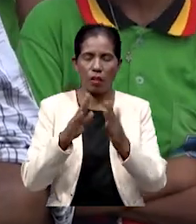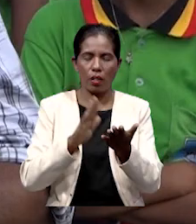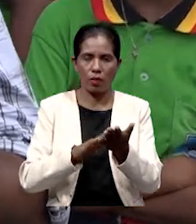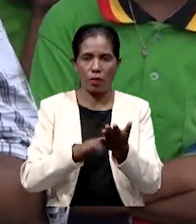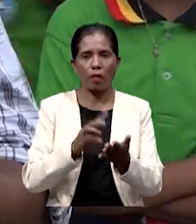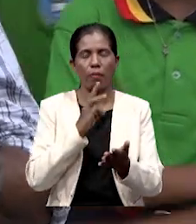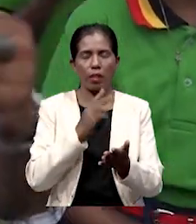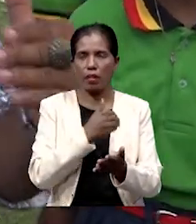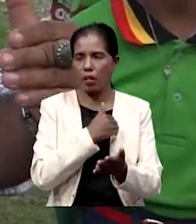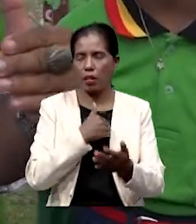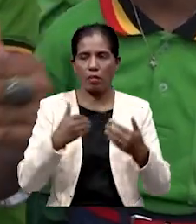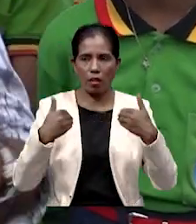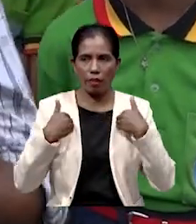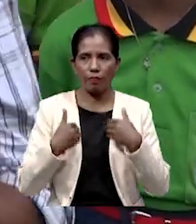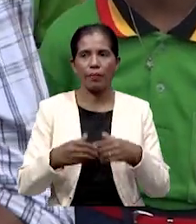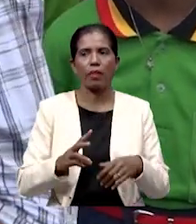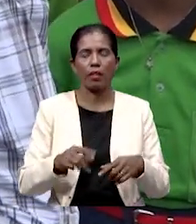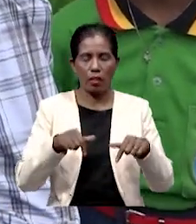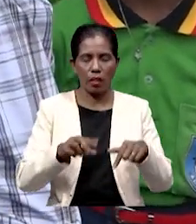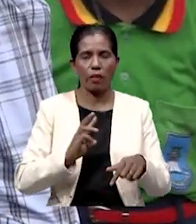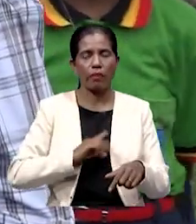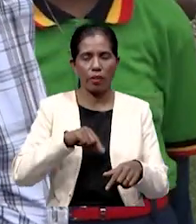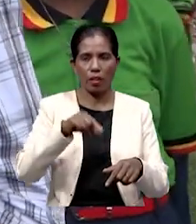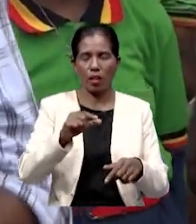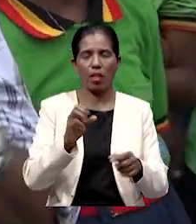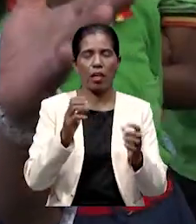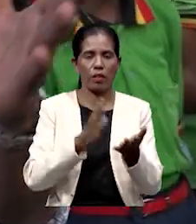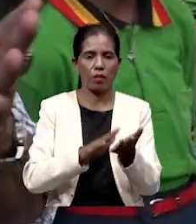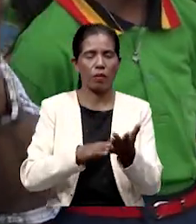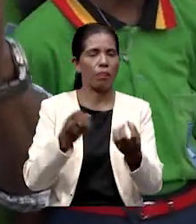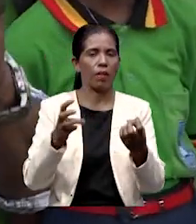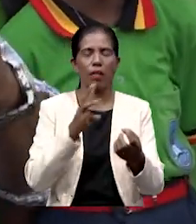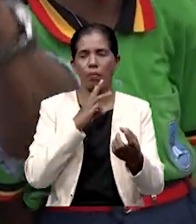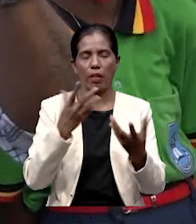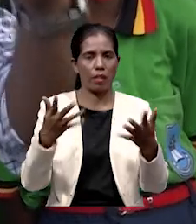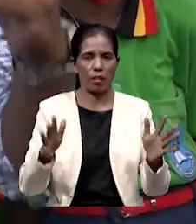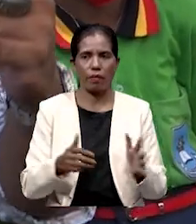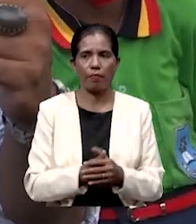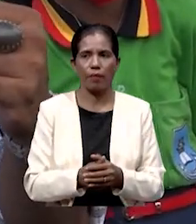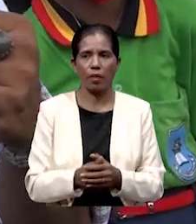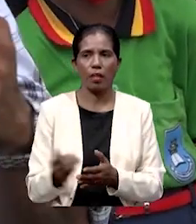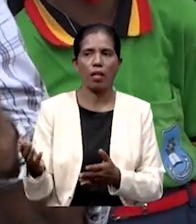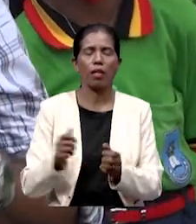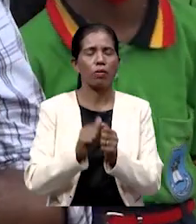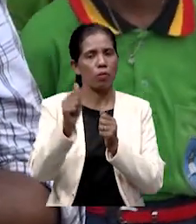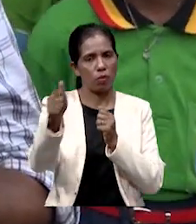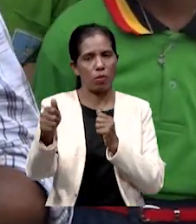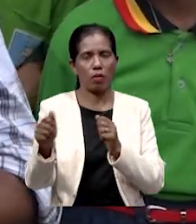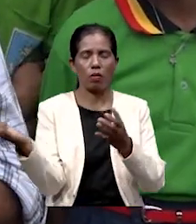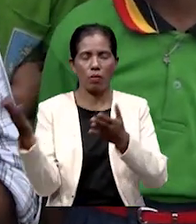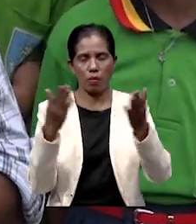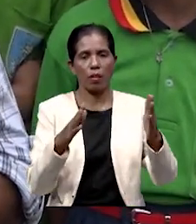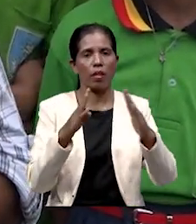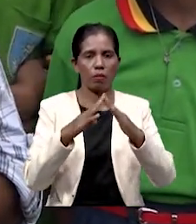kia na lidari e fike ke escola bark be be ma be ia mai be atu data ba dok portanto ide ne ite tem